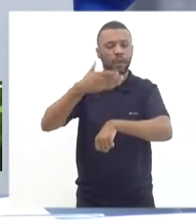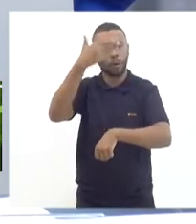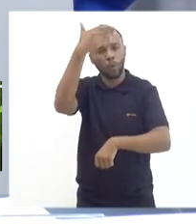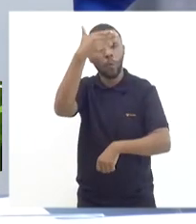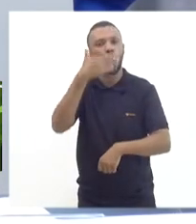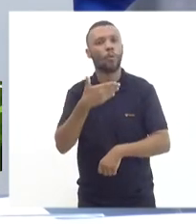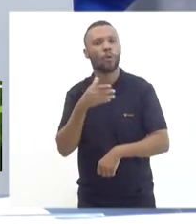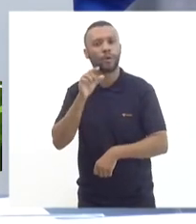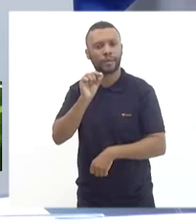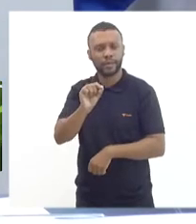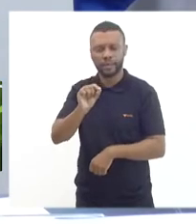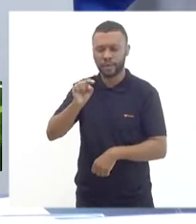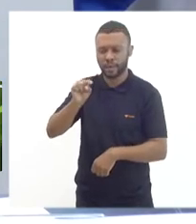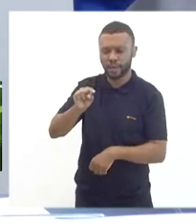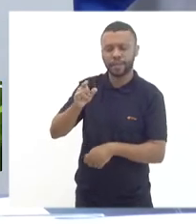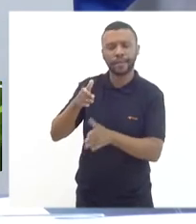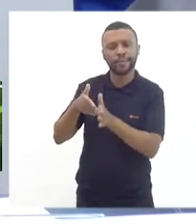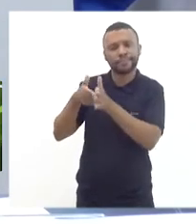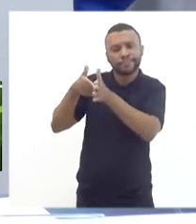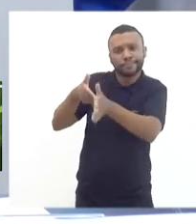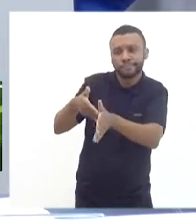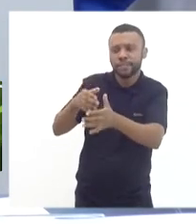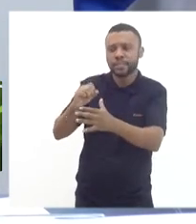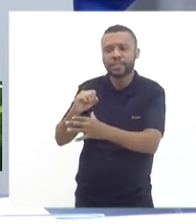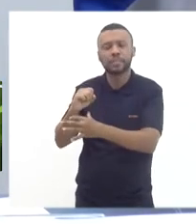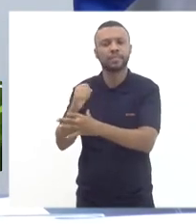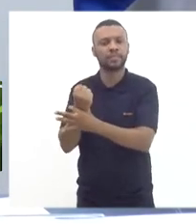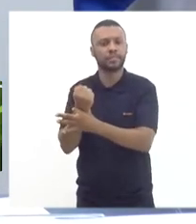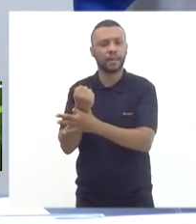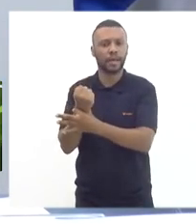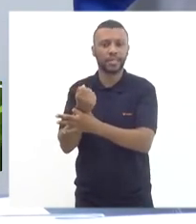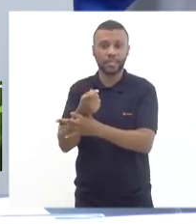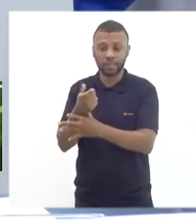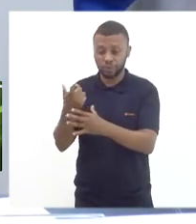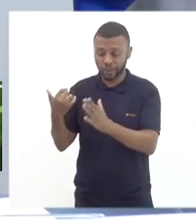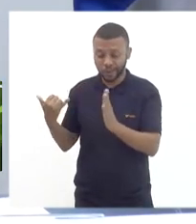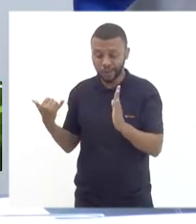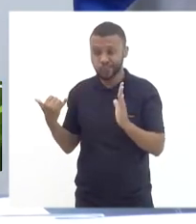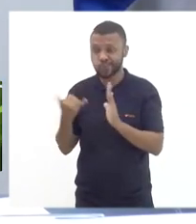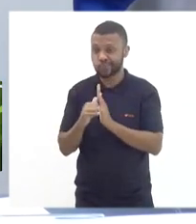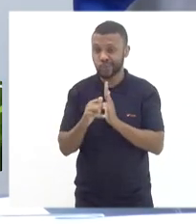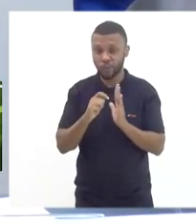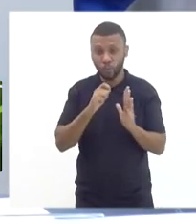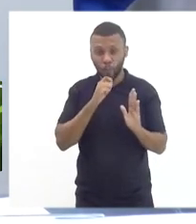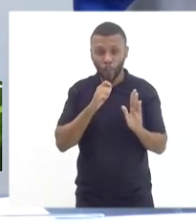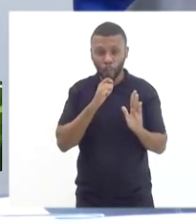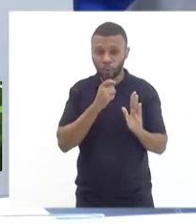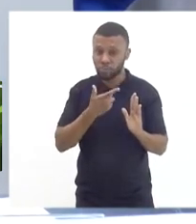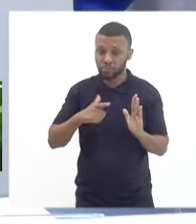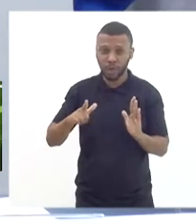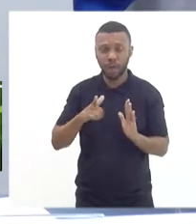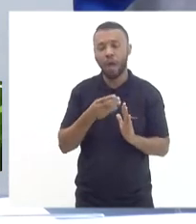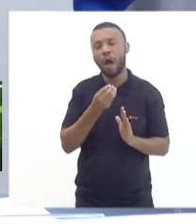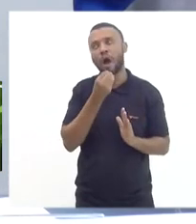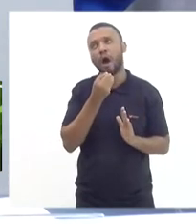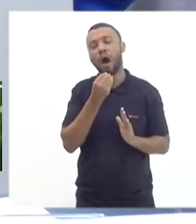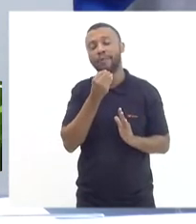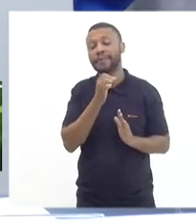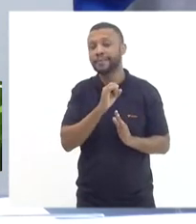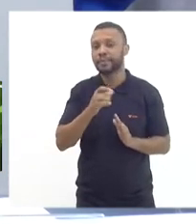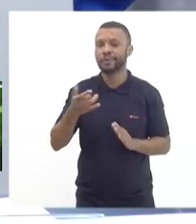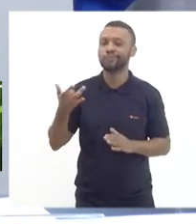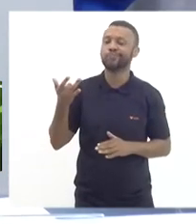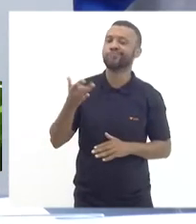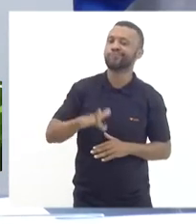que essa integridade, estou aqui na integridade, não está sendo cumprida, evidentemente, quem